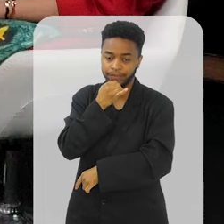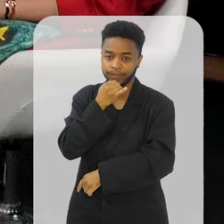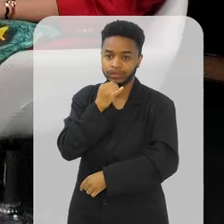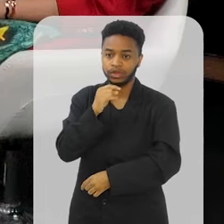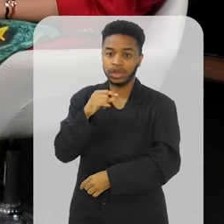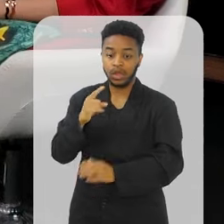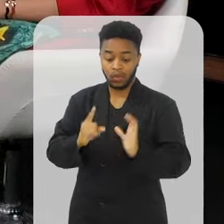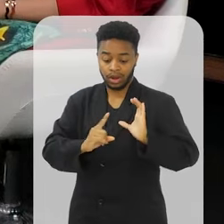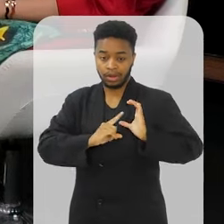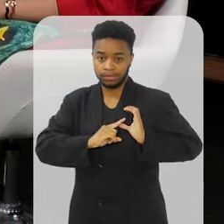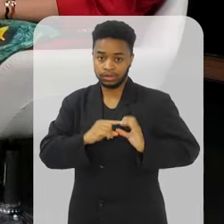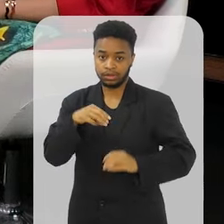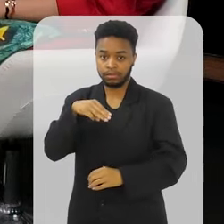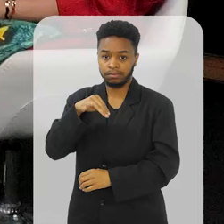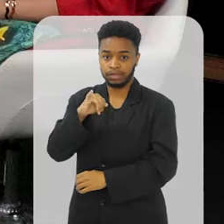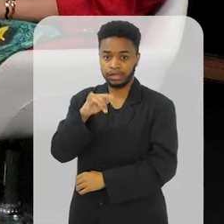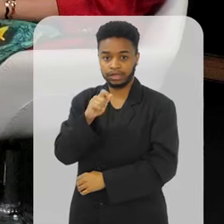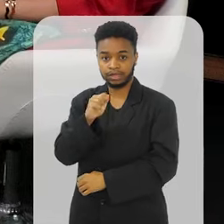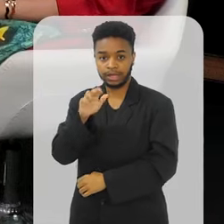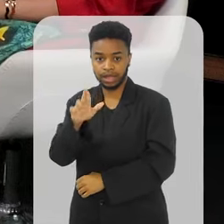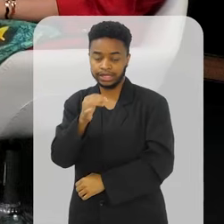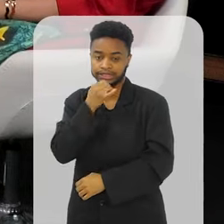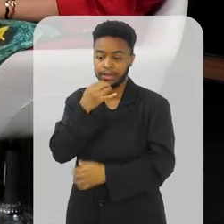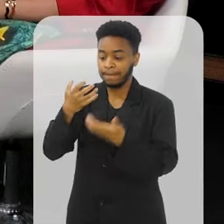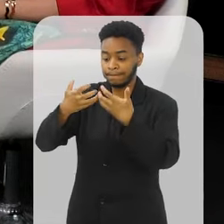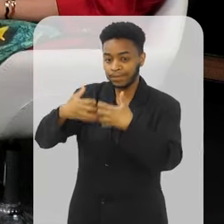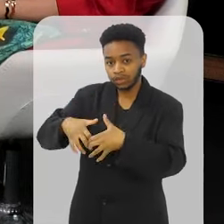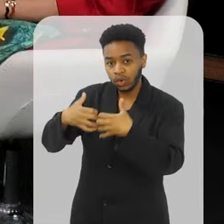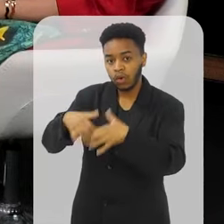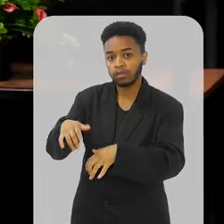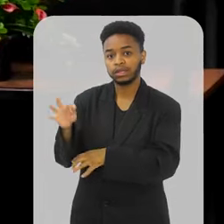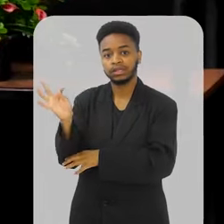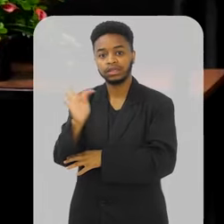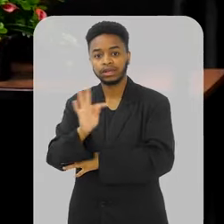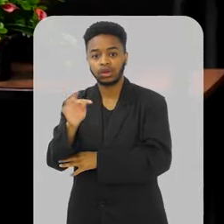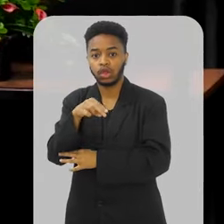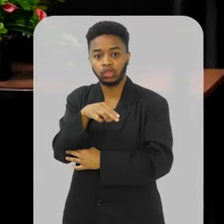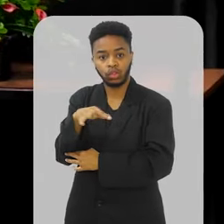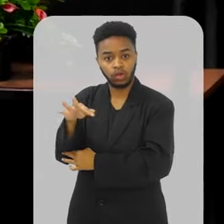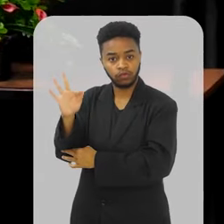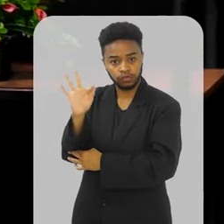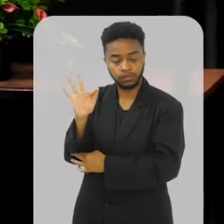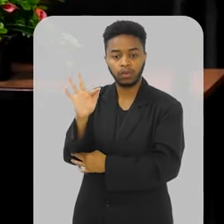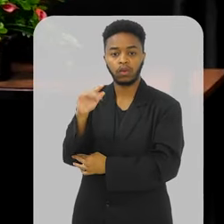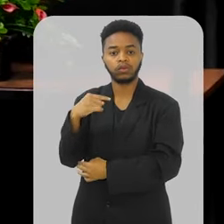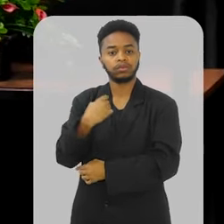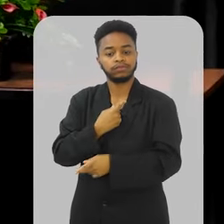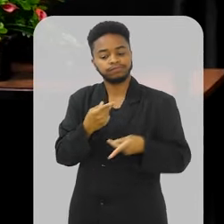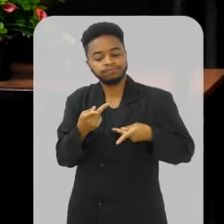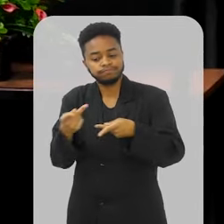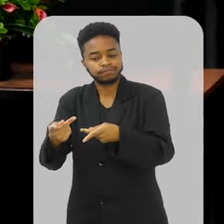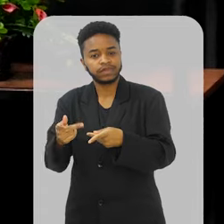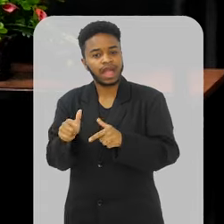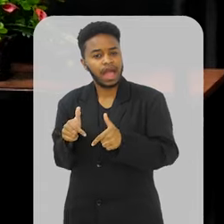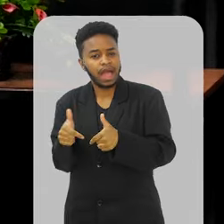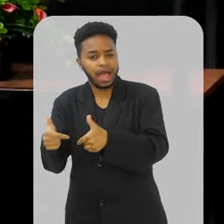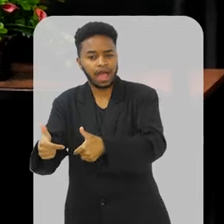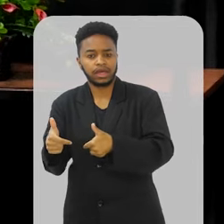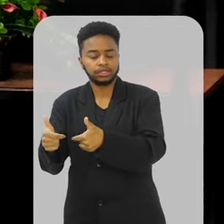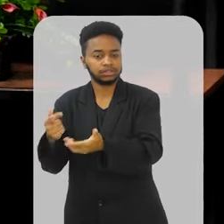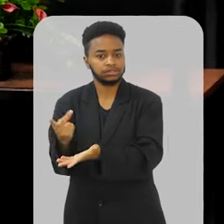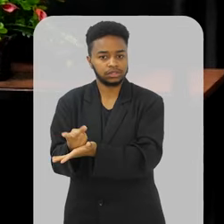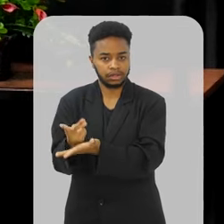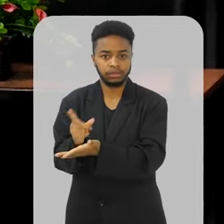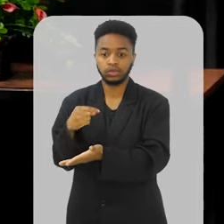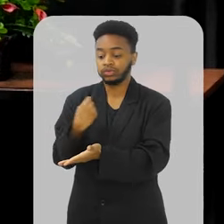nossa presença enquanto Capelania militar Petrópolis Teresópolis Friburgo né Nós atuamos